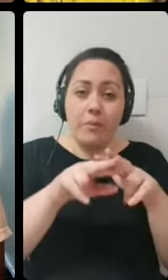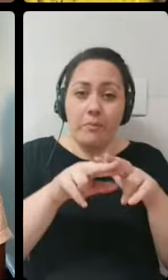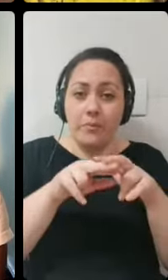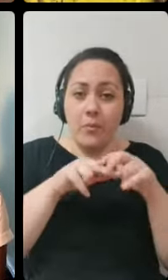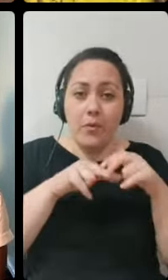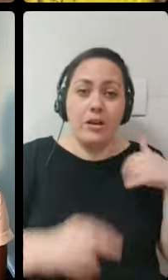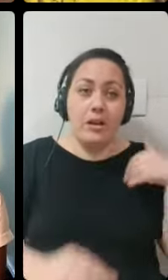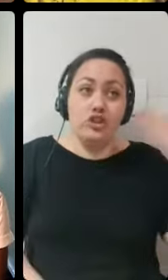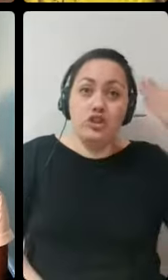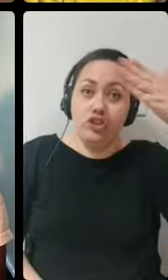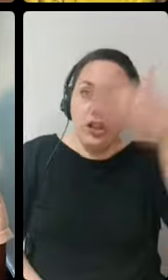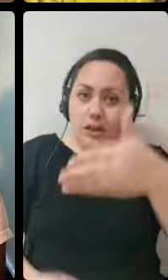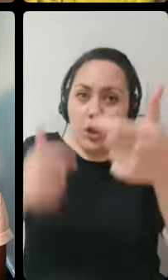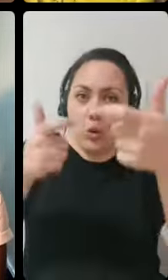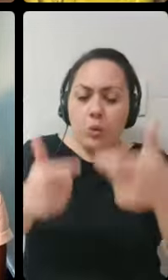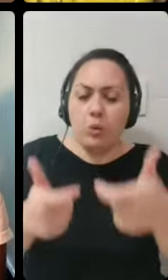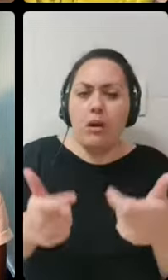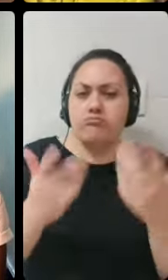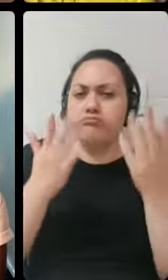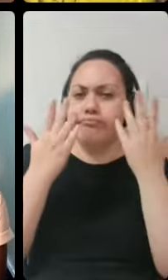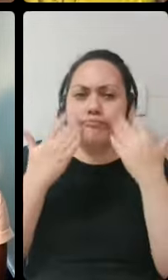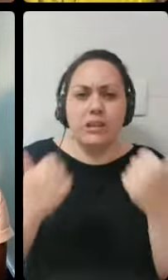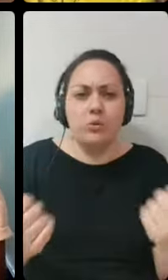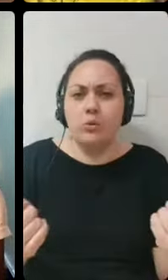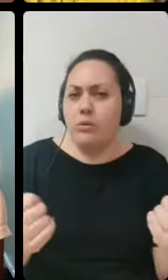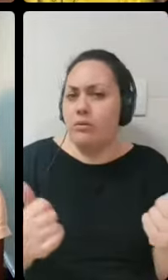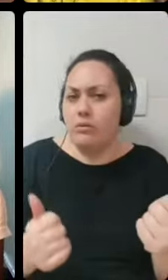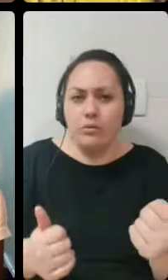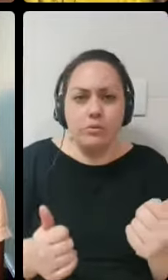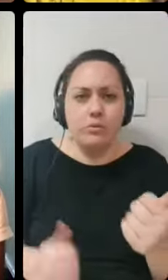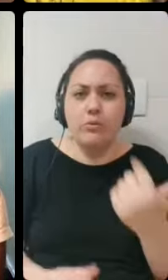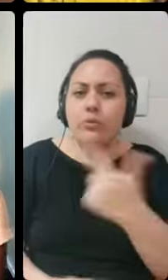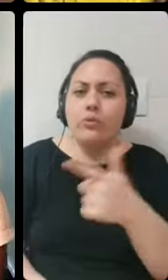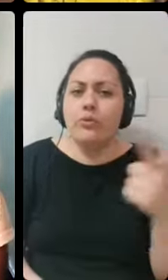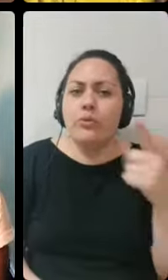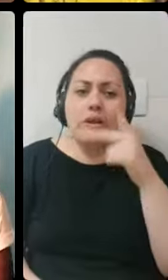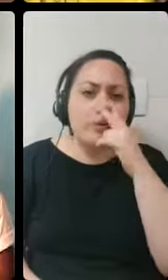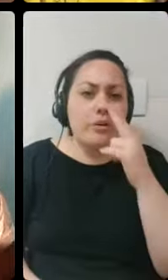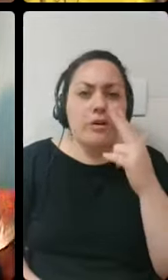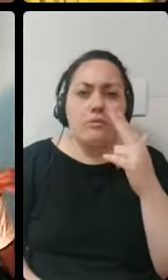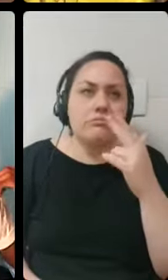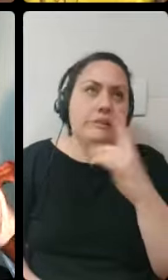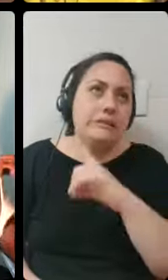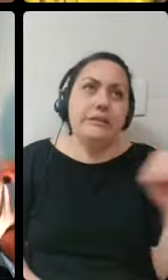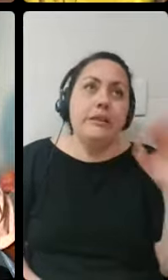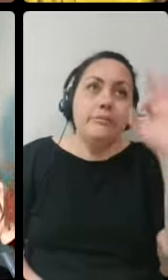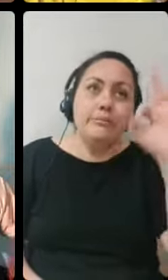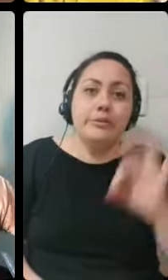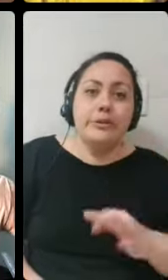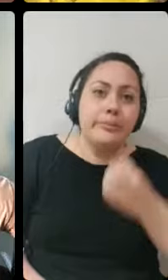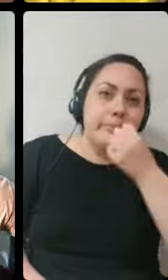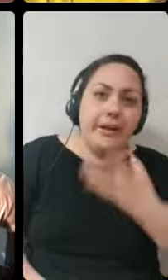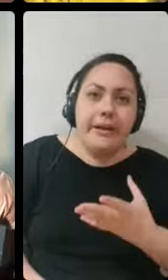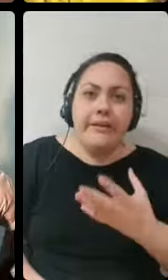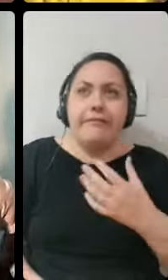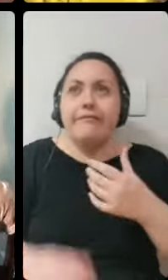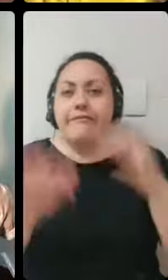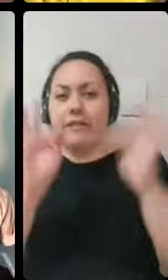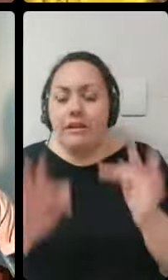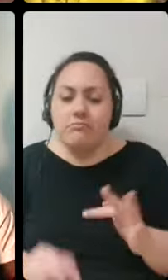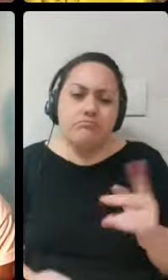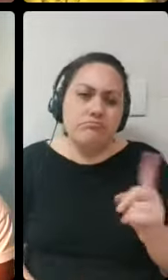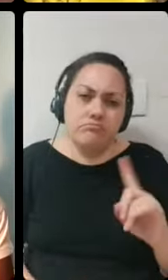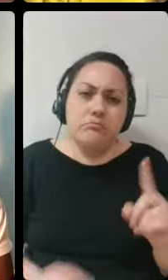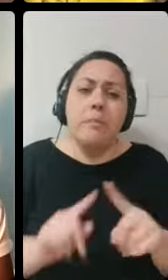natural, sabe? A gente tinha, não era 100% feliz, tipo, 100% dos dias bem, assim, mas a gente tinha o apoio